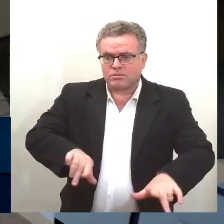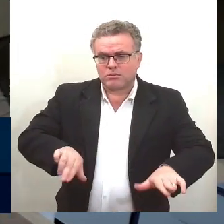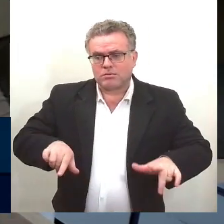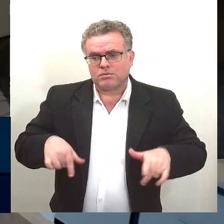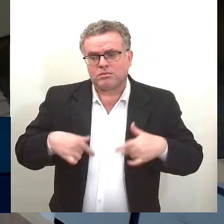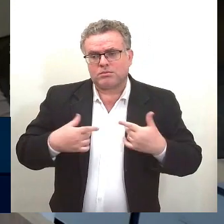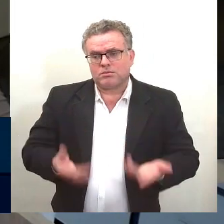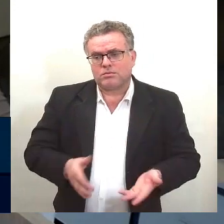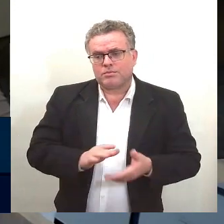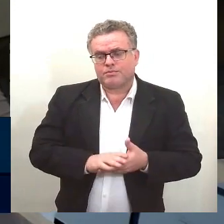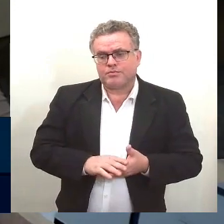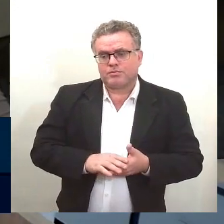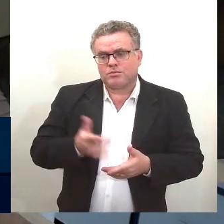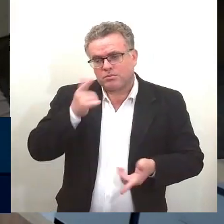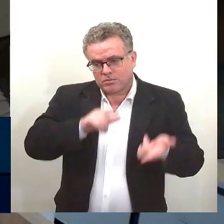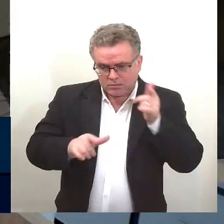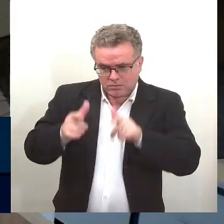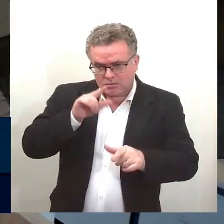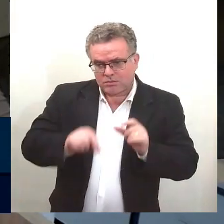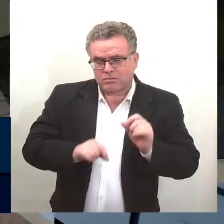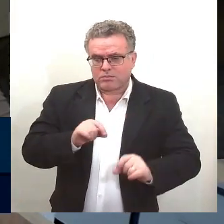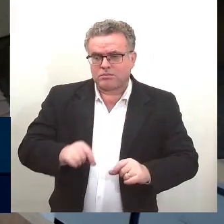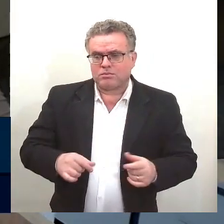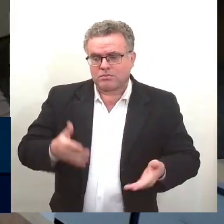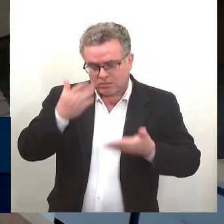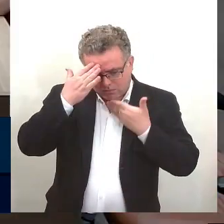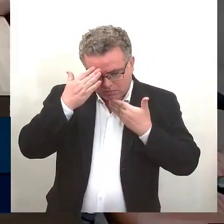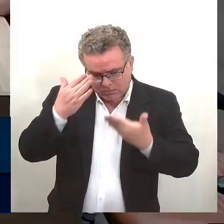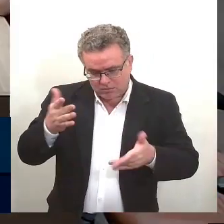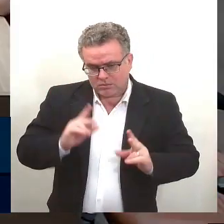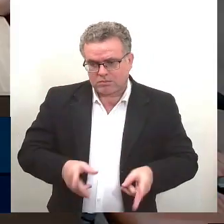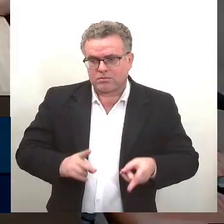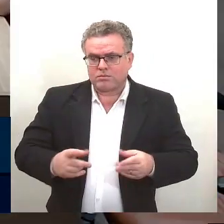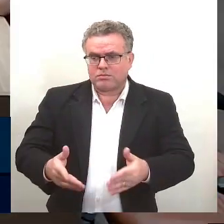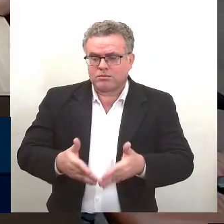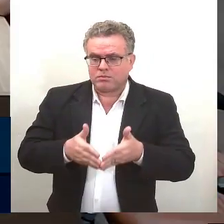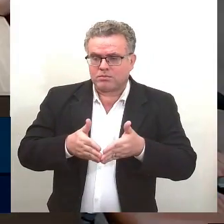Muito obrigado, secretária, seja sempre bem-vinda a essa casa.